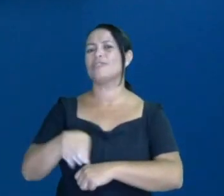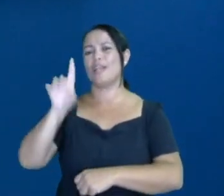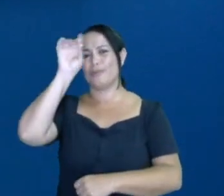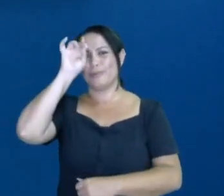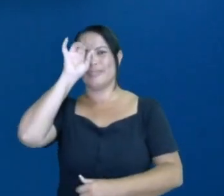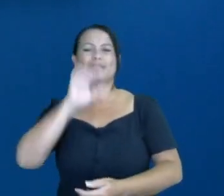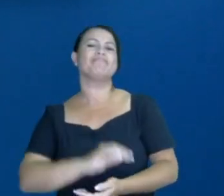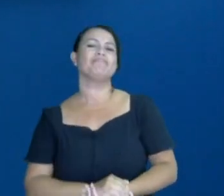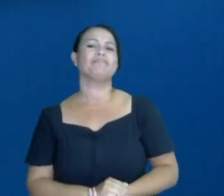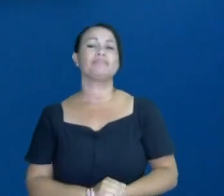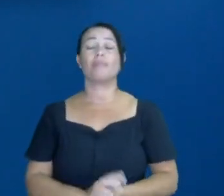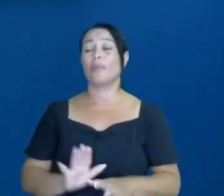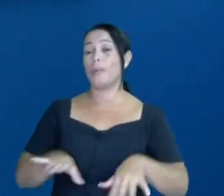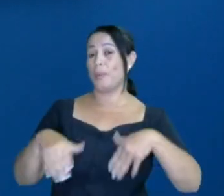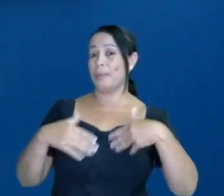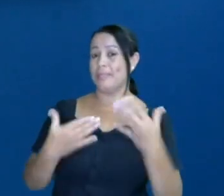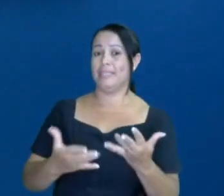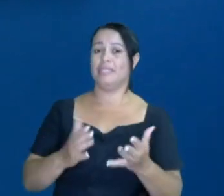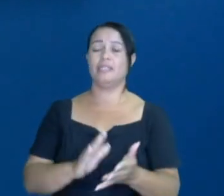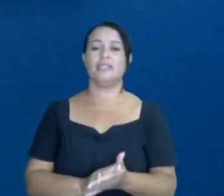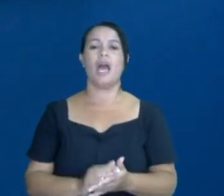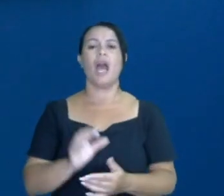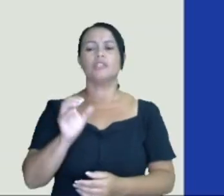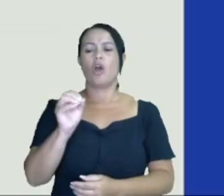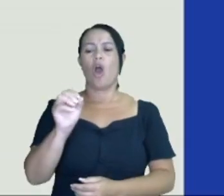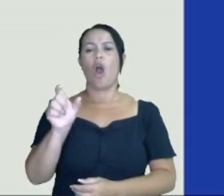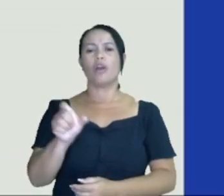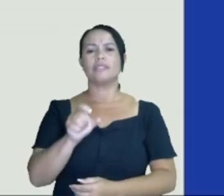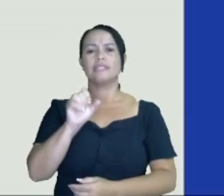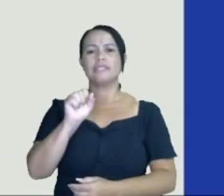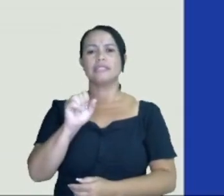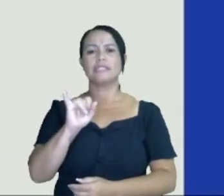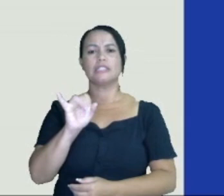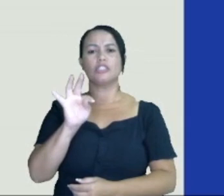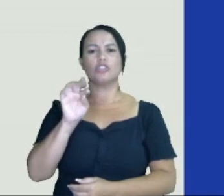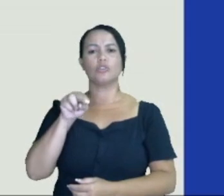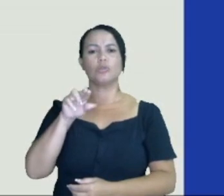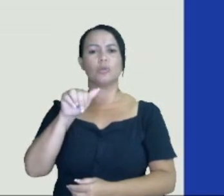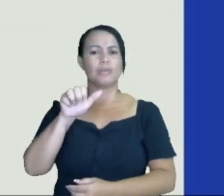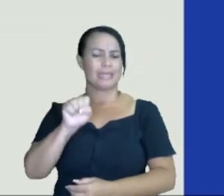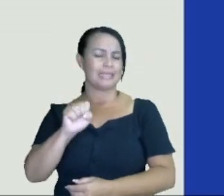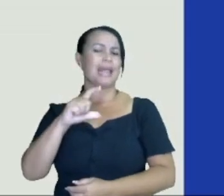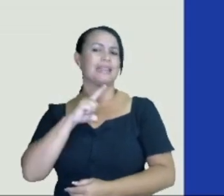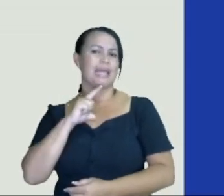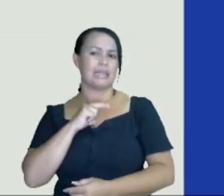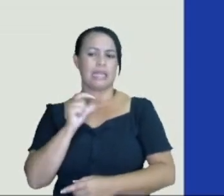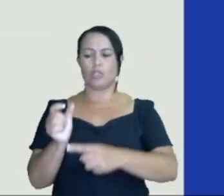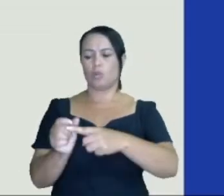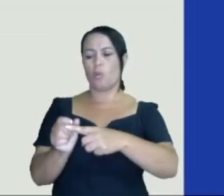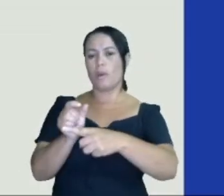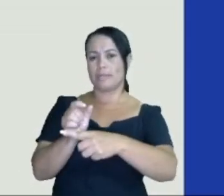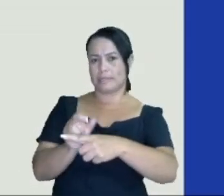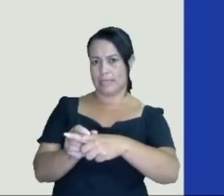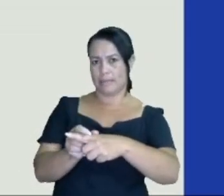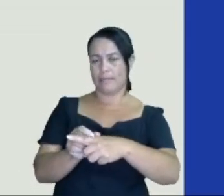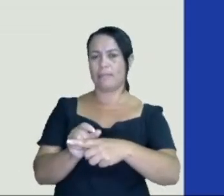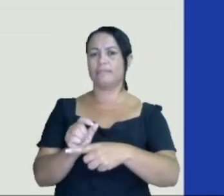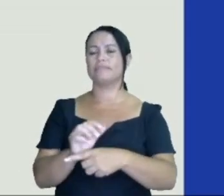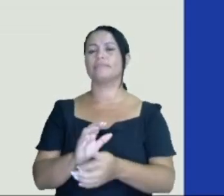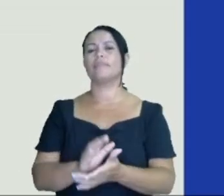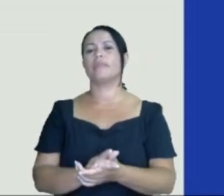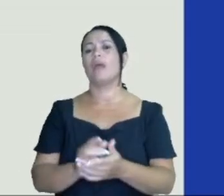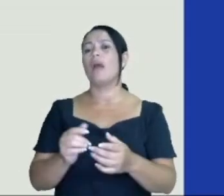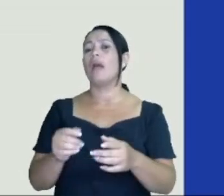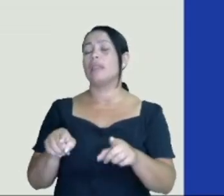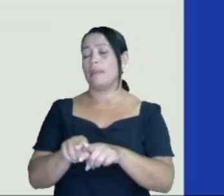vocês. Ou seja, oxítonas tem que ter no mínimo 2 sílabas e